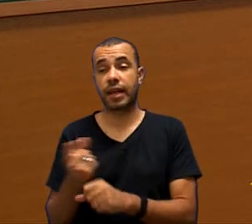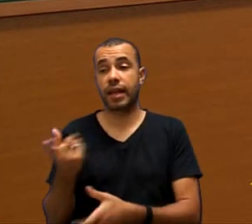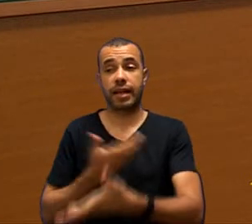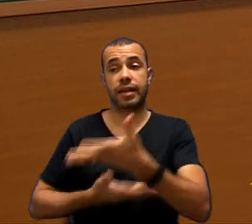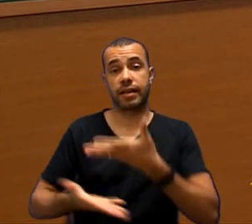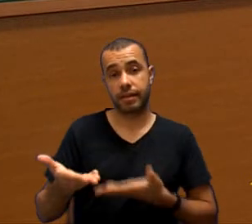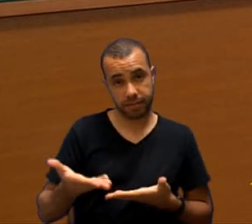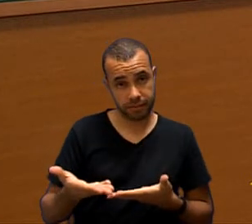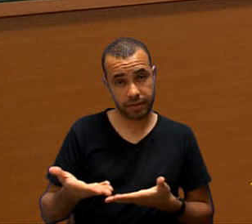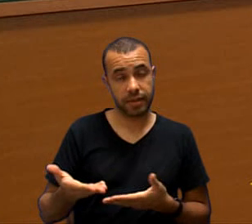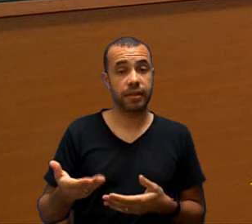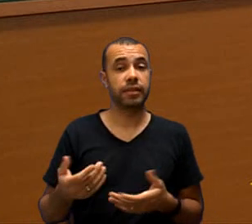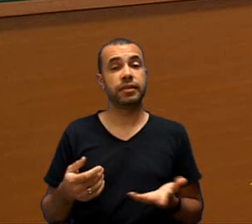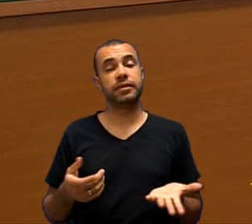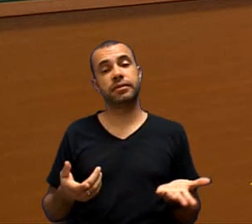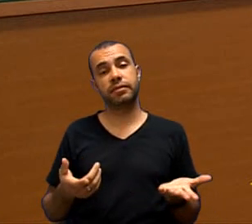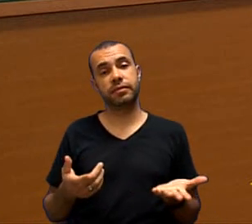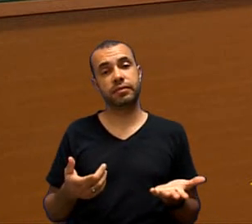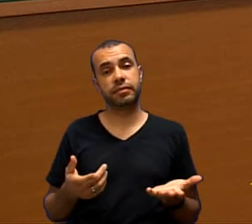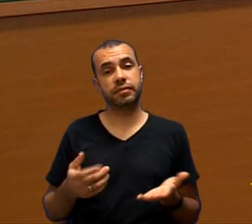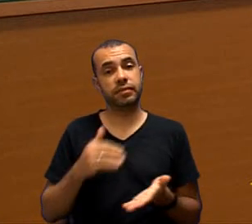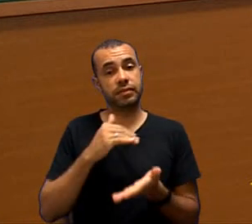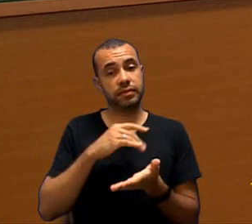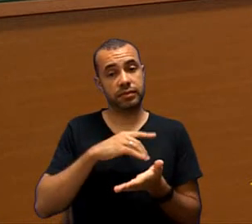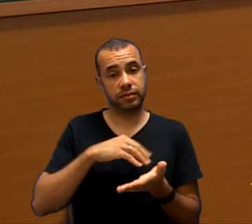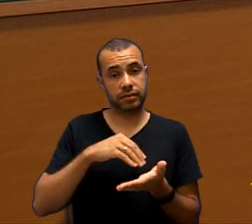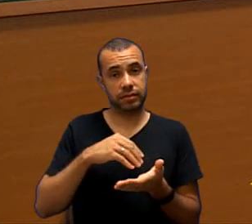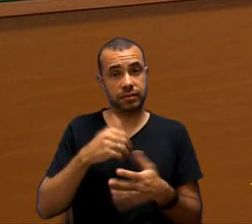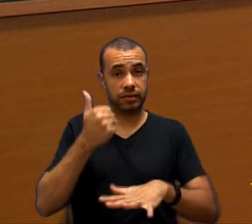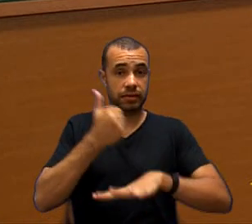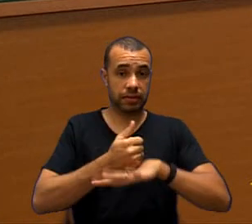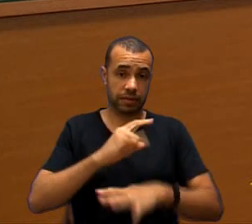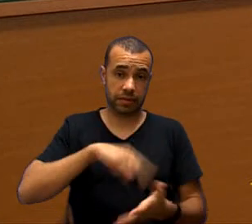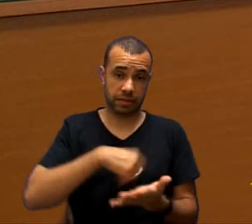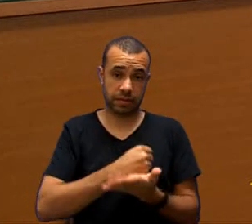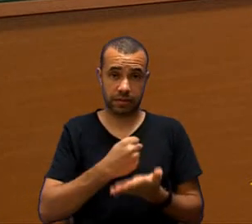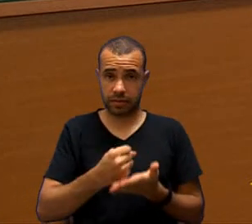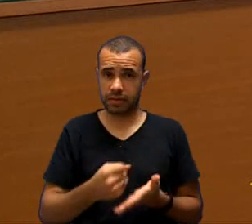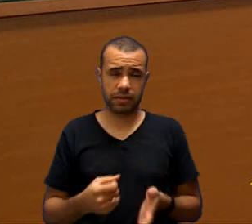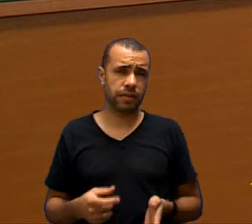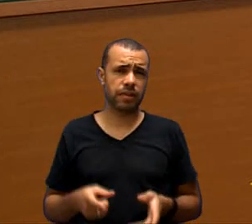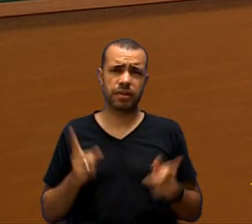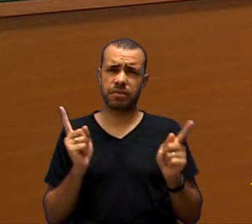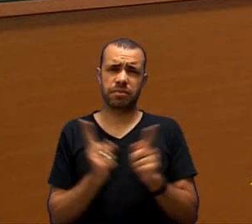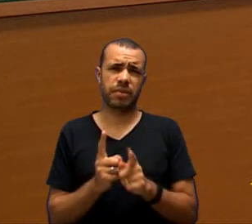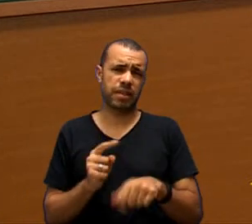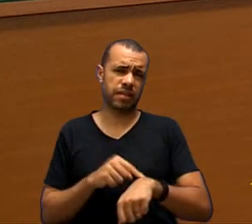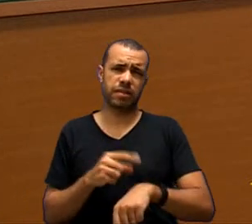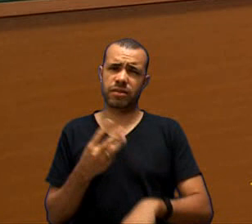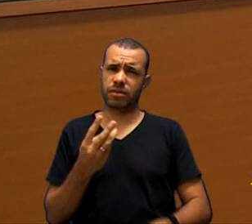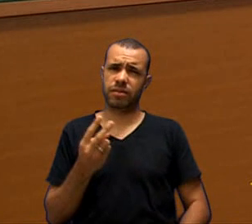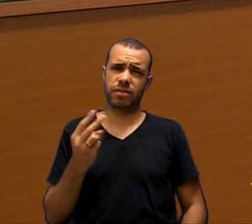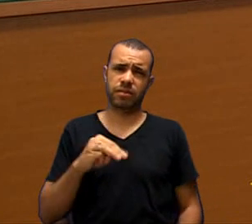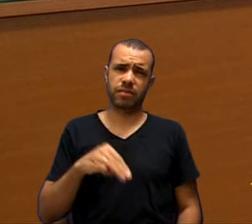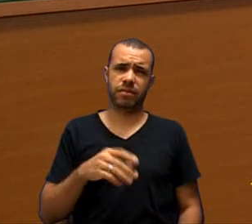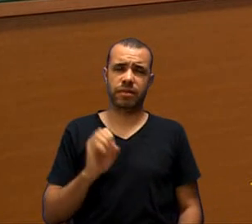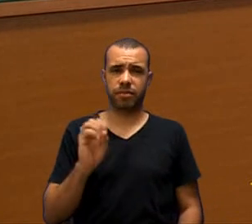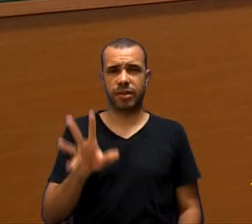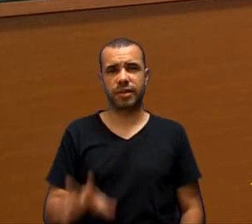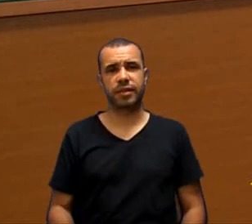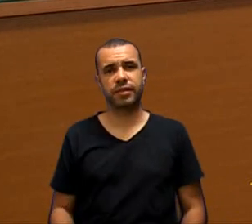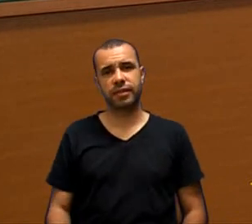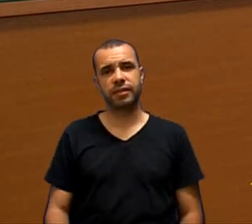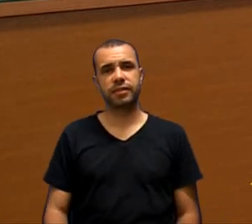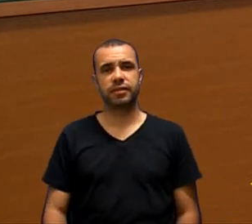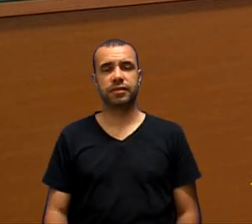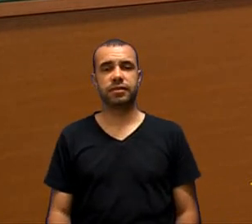pauta para que a gente coloque a secretaria de licitações e a fazenda depois. A dele é rápida, 2 minutos, ela vai embora. Vou contar, hein,